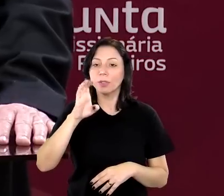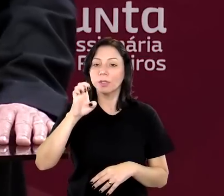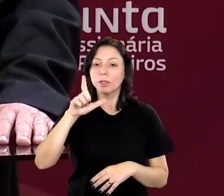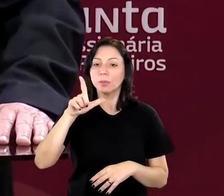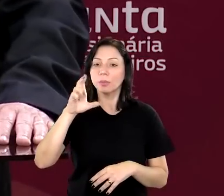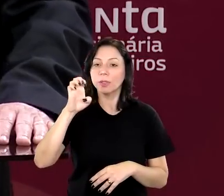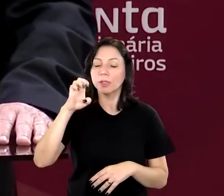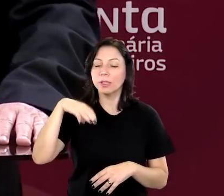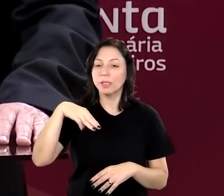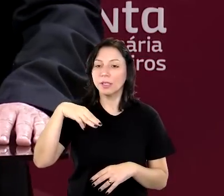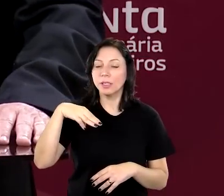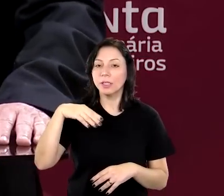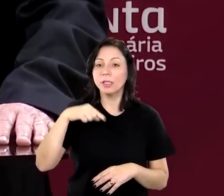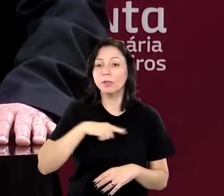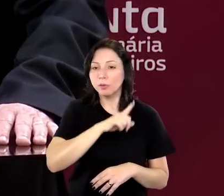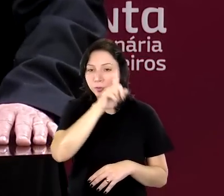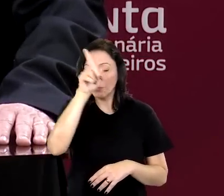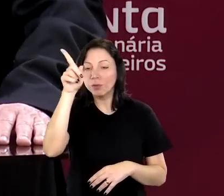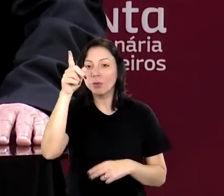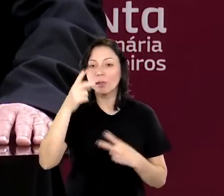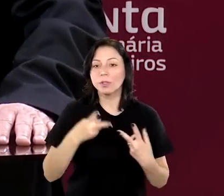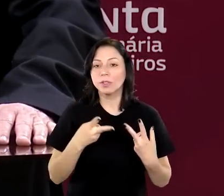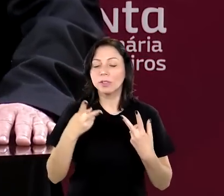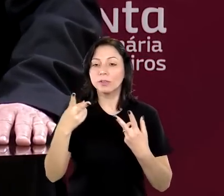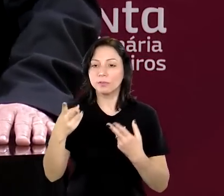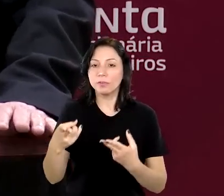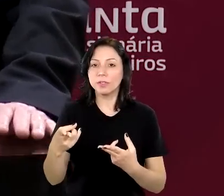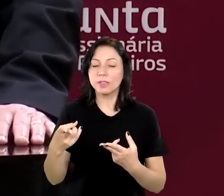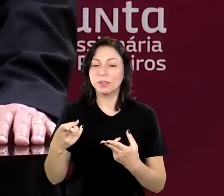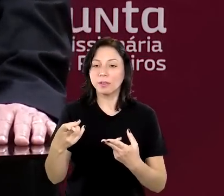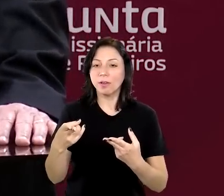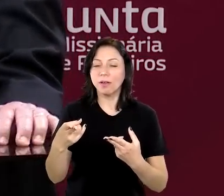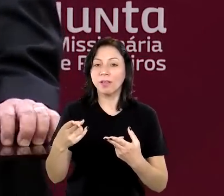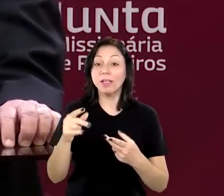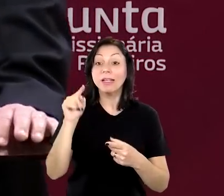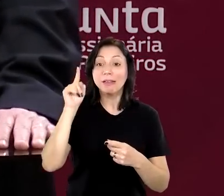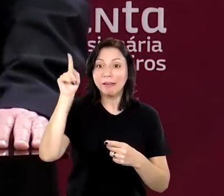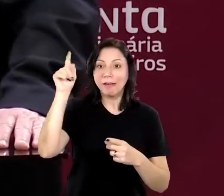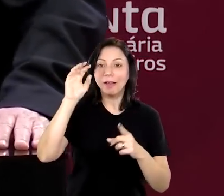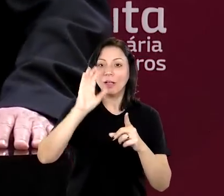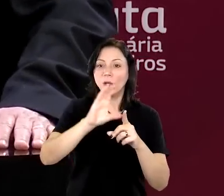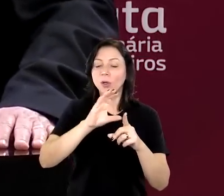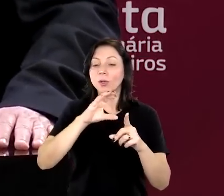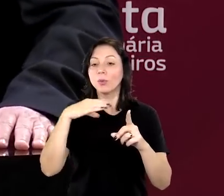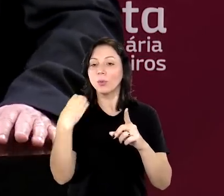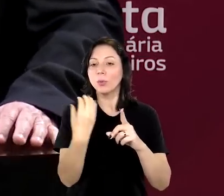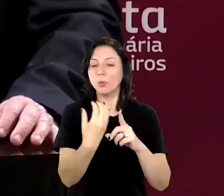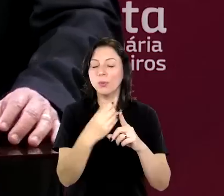eu tive o privilégio de visitar os campos de Belém, fez um culto lá e eu me lembrei muito de Maria.